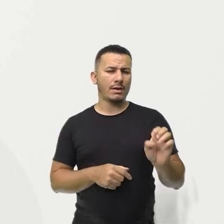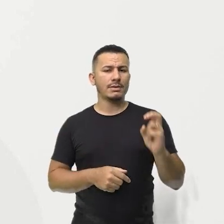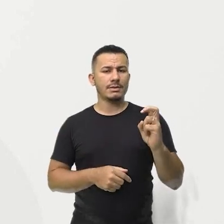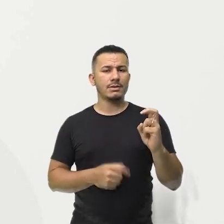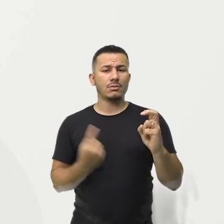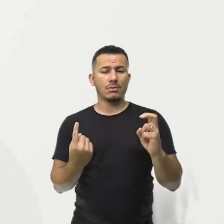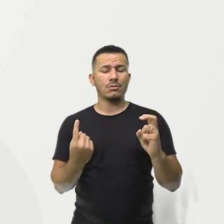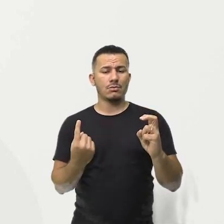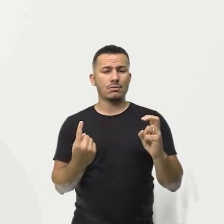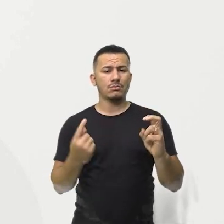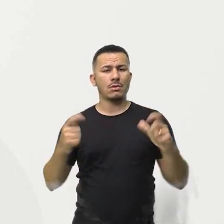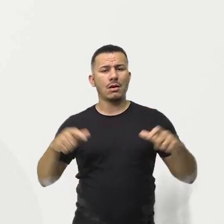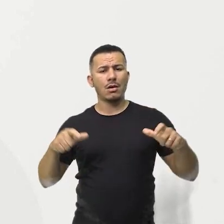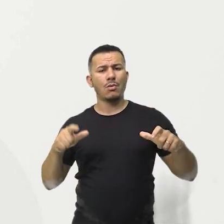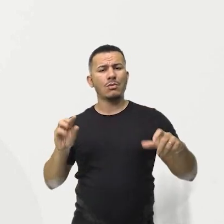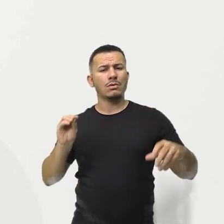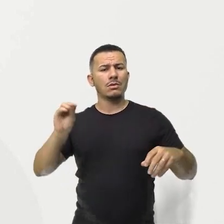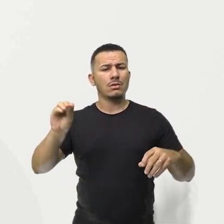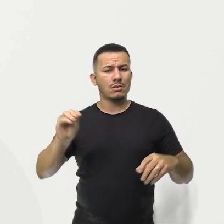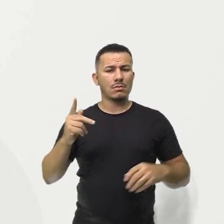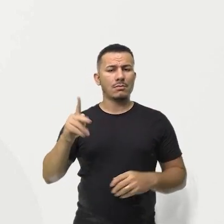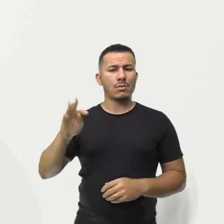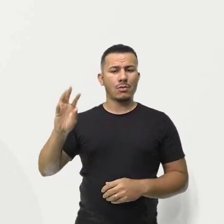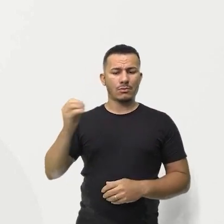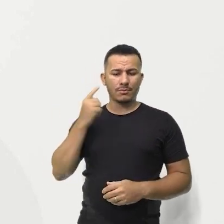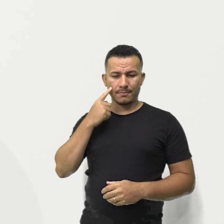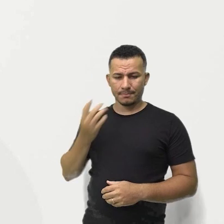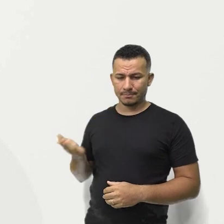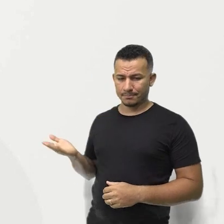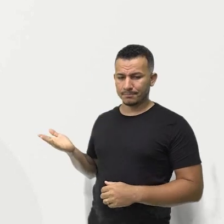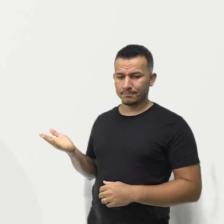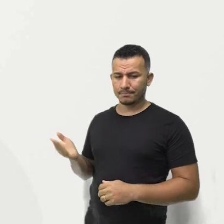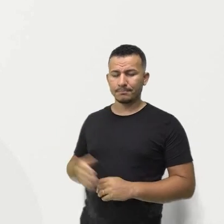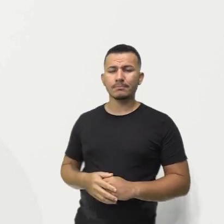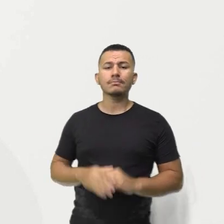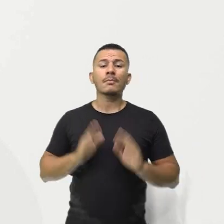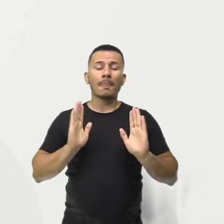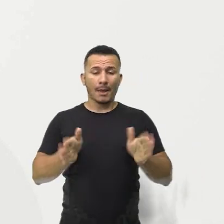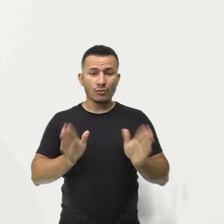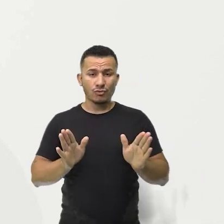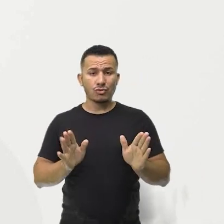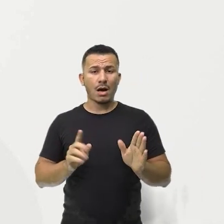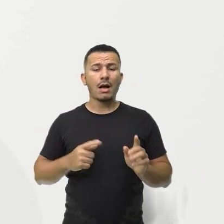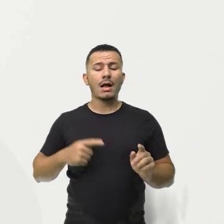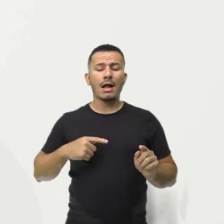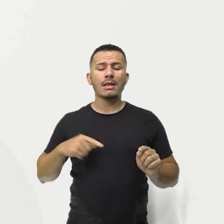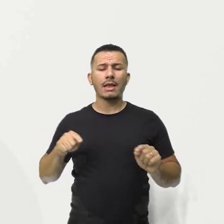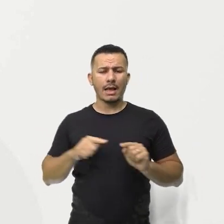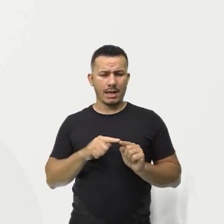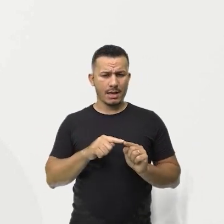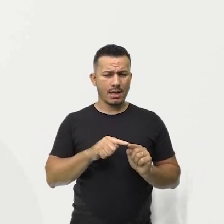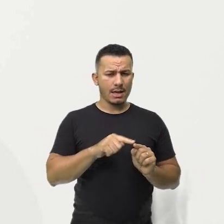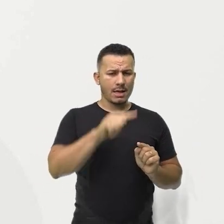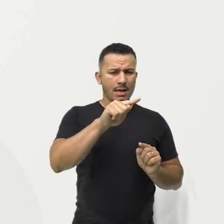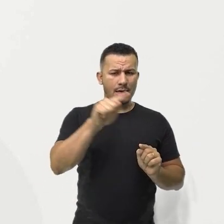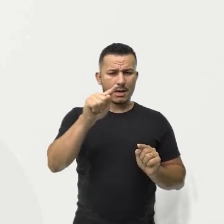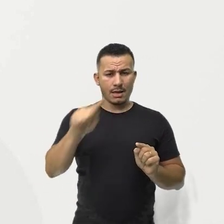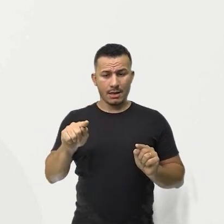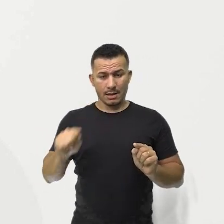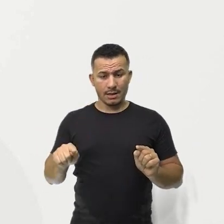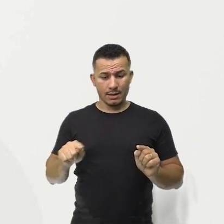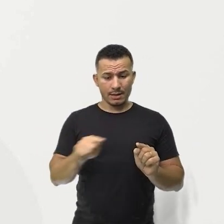Aproximadamente aqui onde o professor está marcando. Esse é o nosso esboço da nossa figura. E o outro seria o